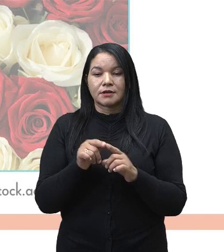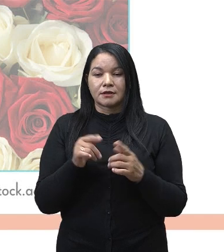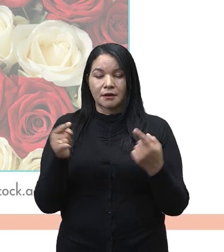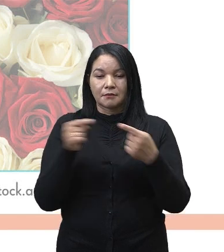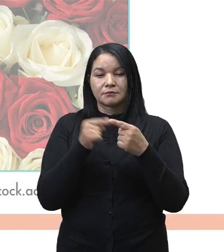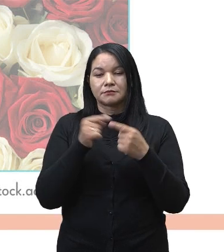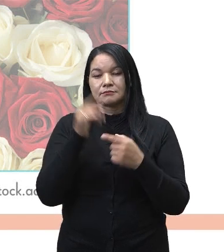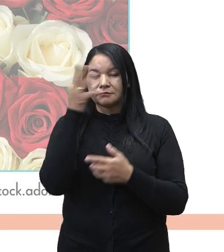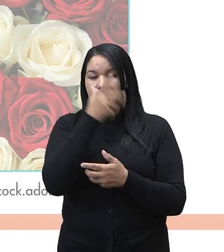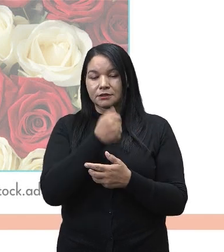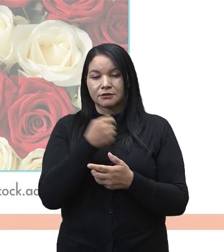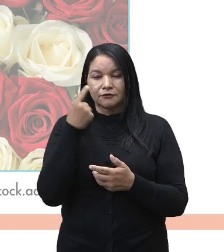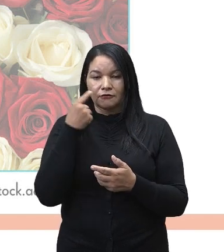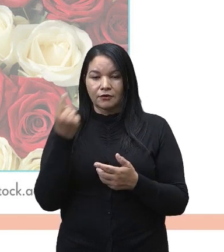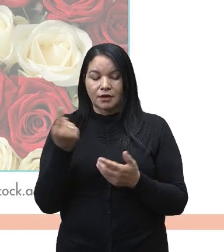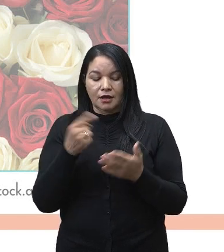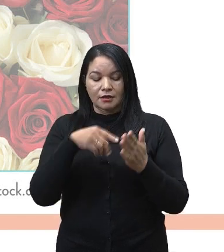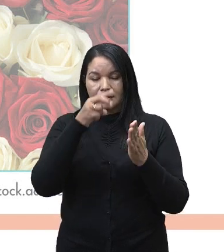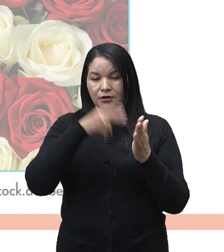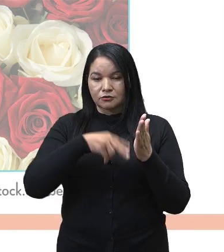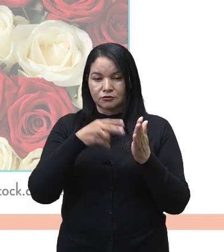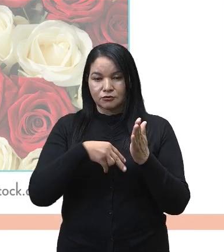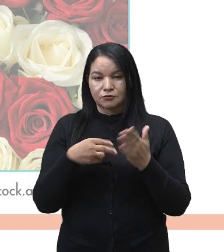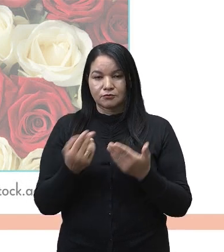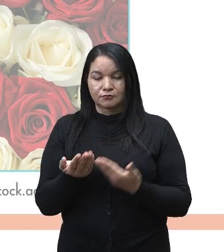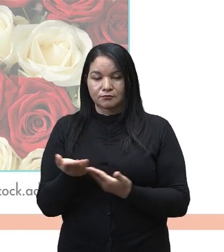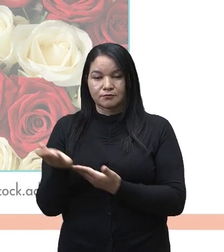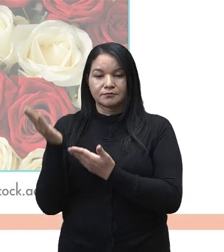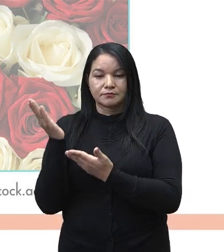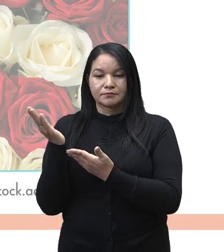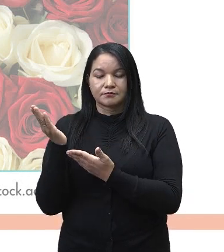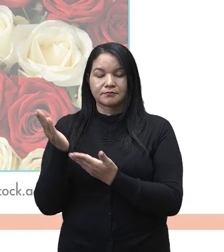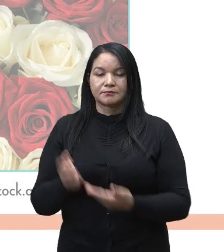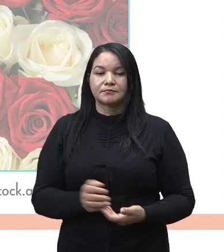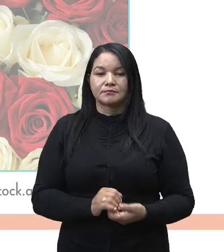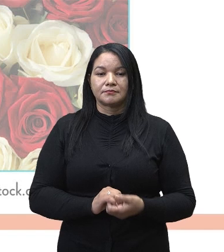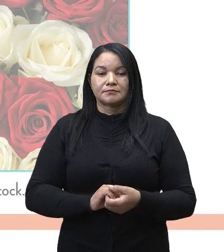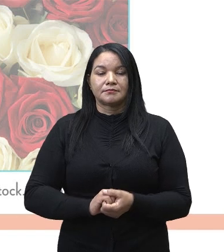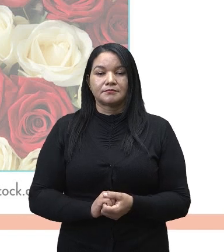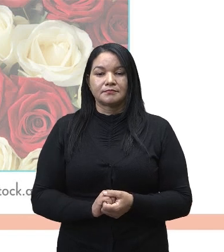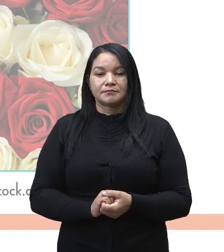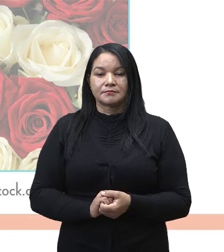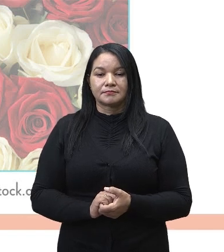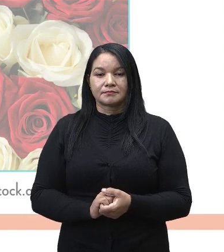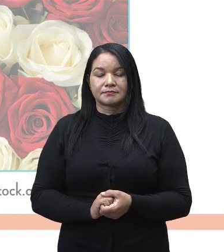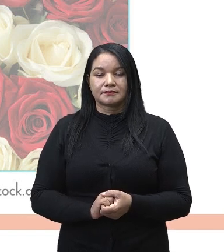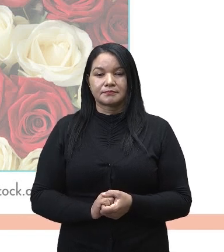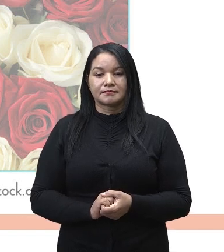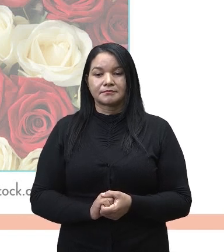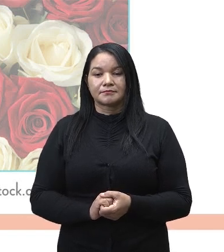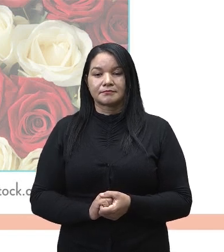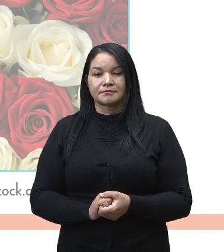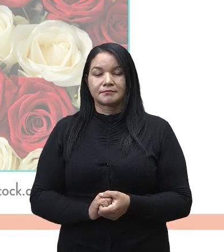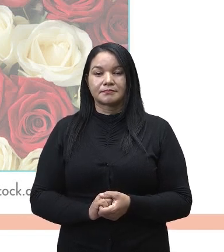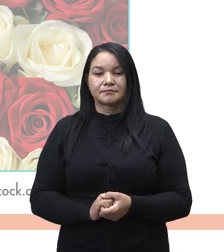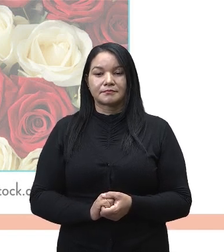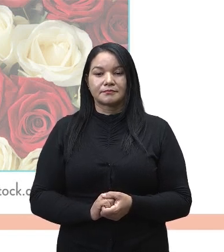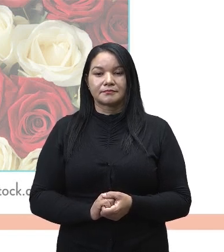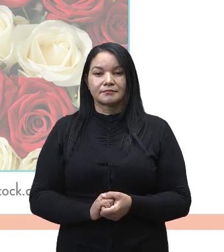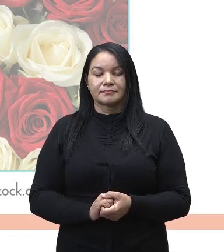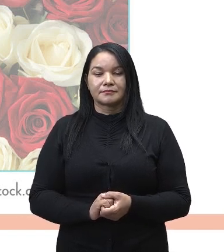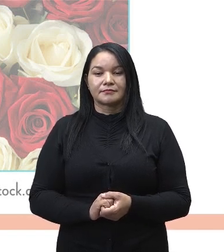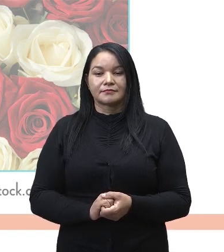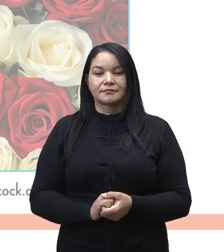aqui. Las flores son de una belleza única. Sus pétalos suaves y aterciopelados.